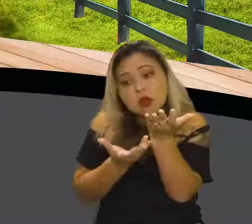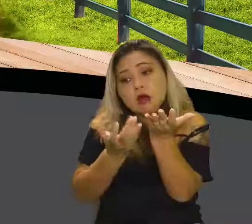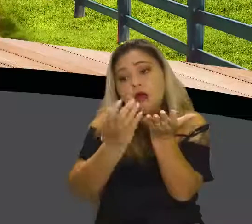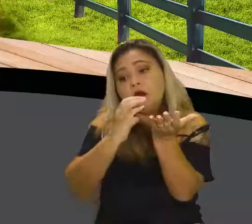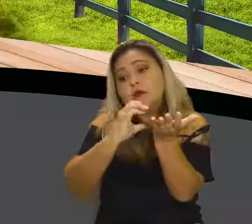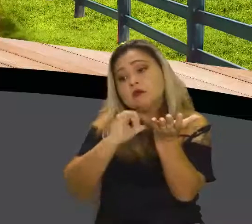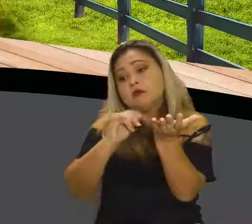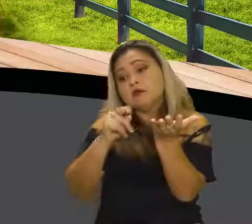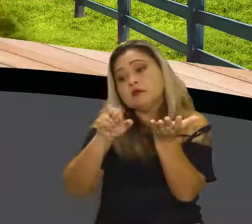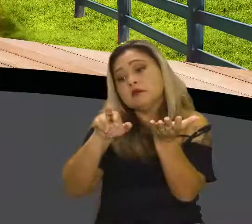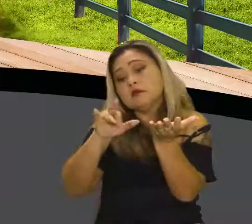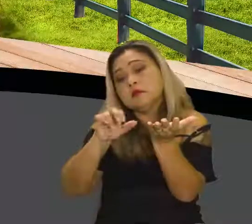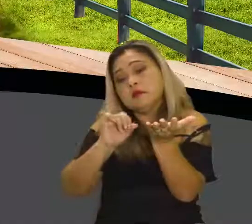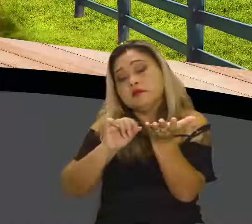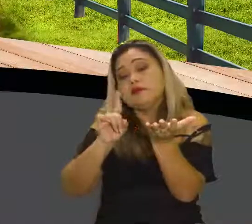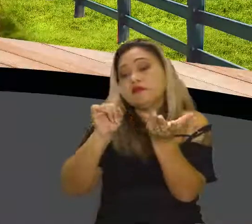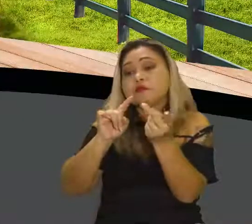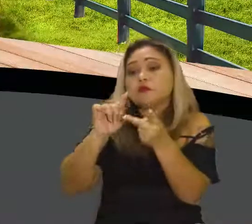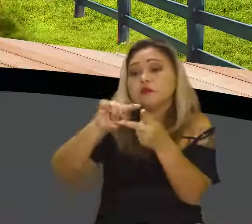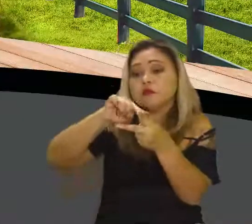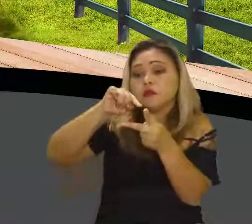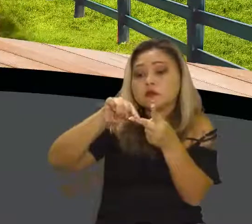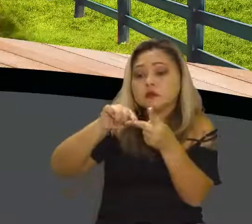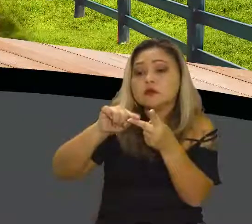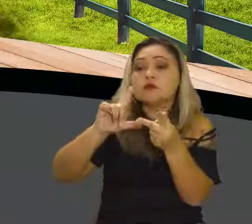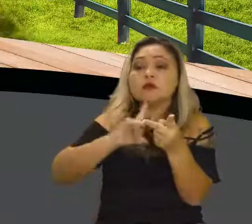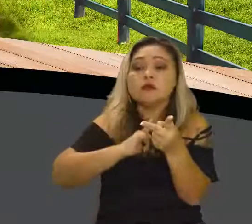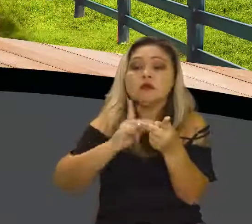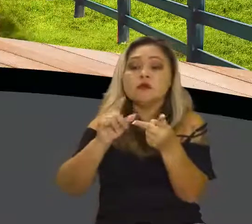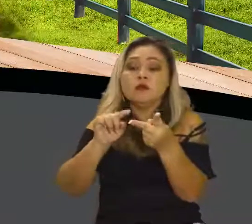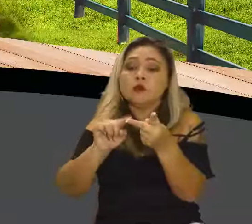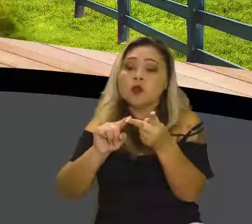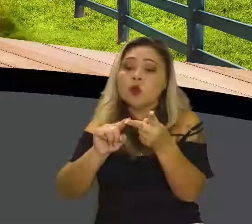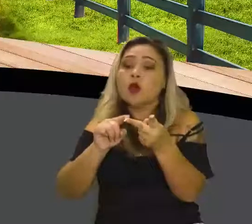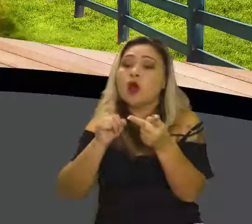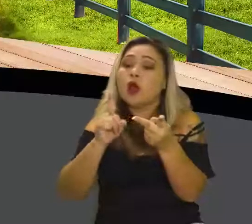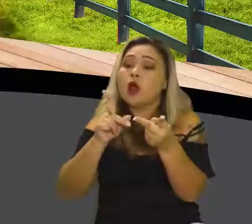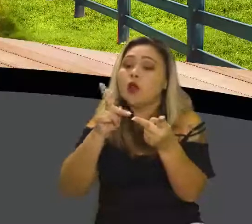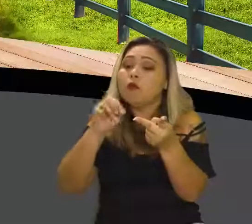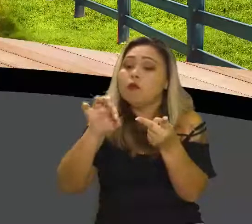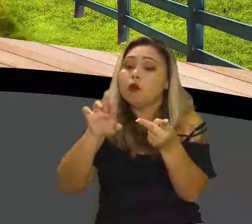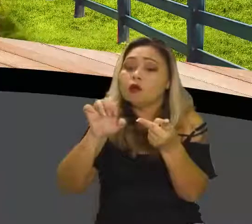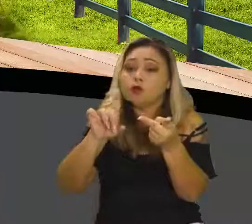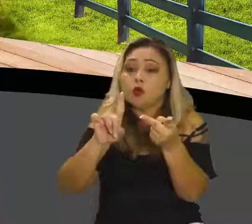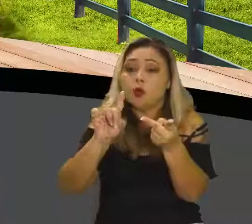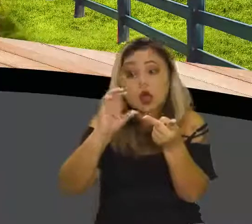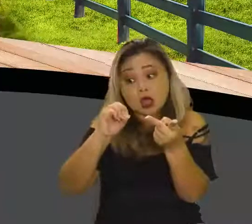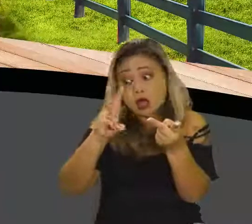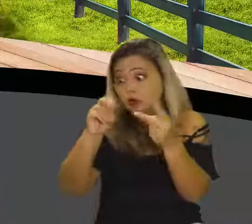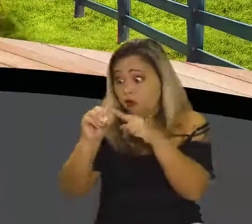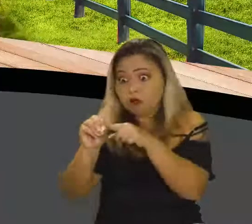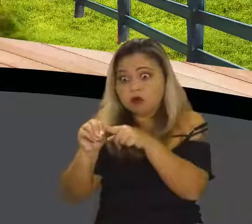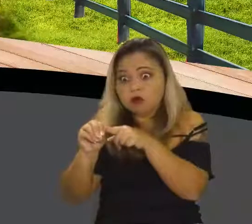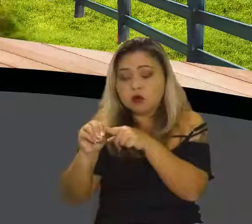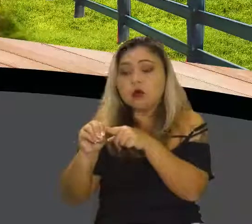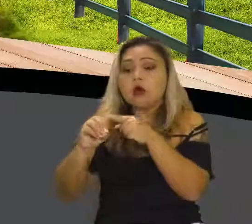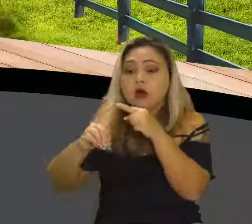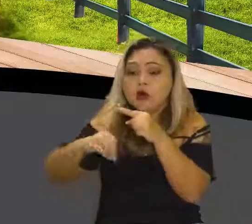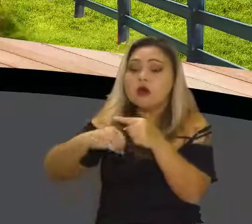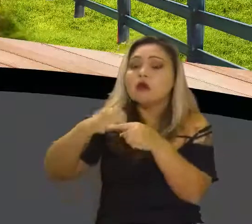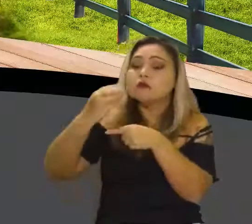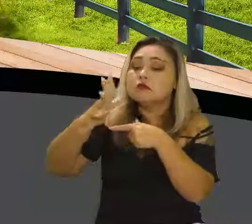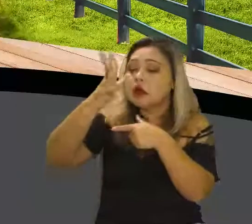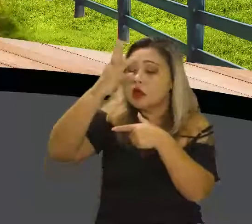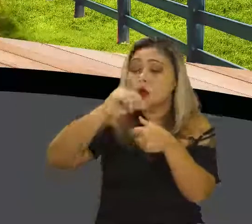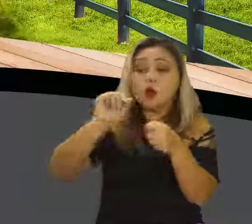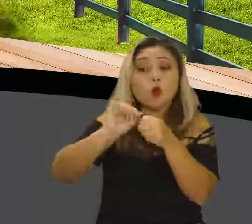caipira tem dois tipos, o galado e o de postura. Quando eu falo postura, significa que aquele ovo é proveniente de uma galinha